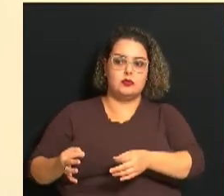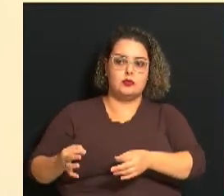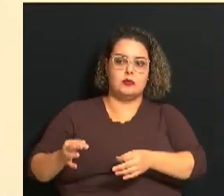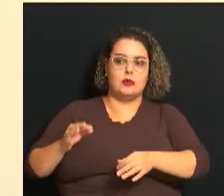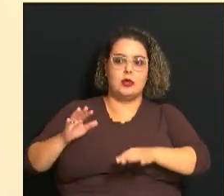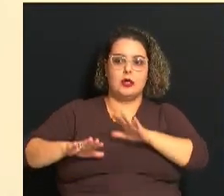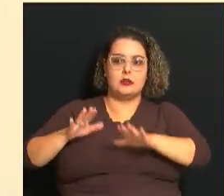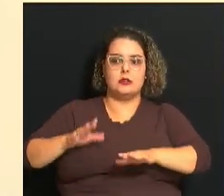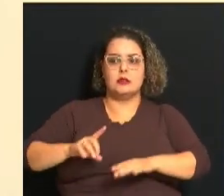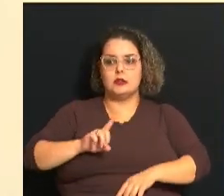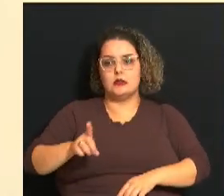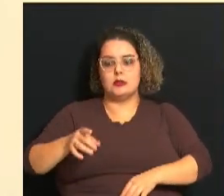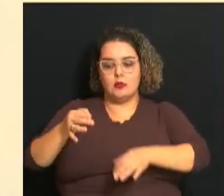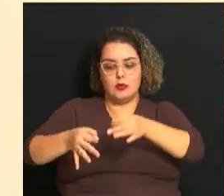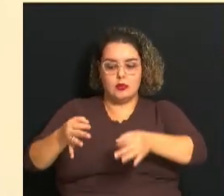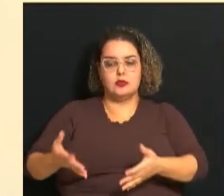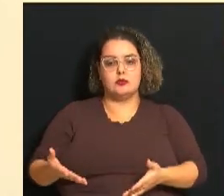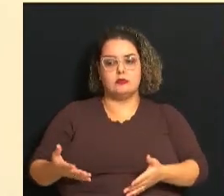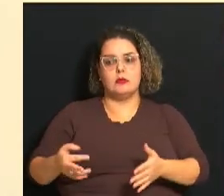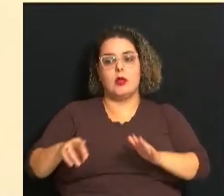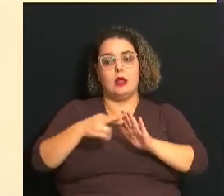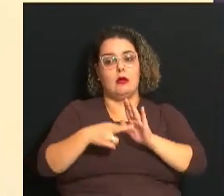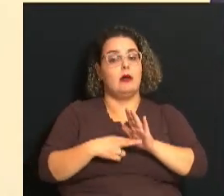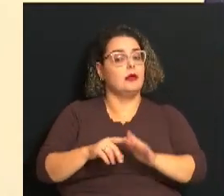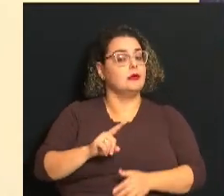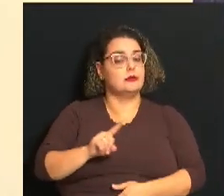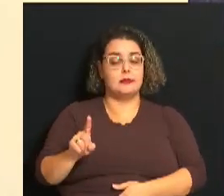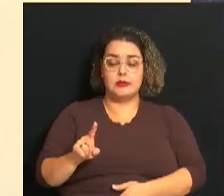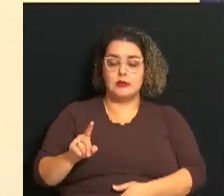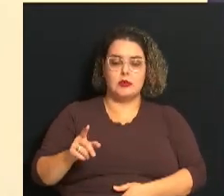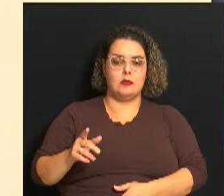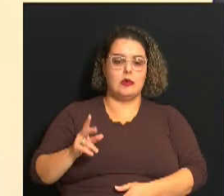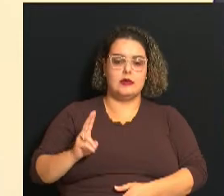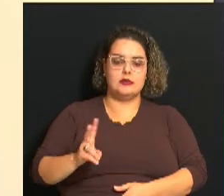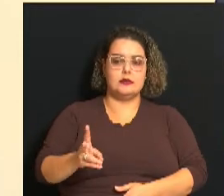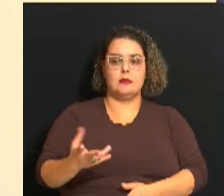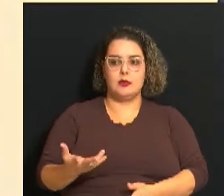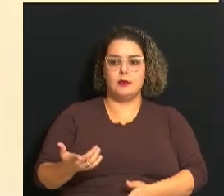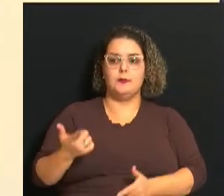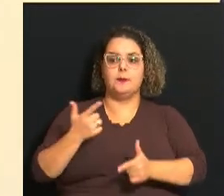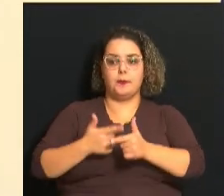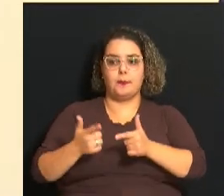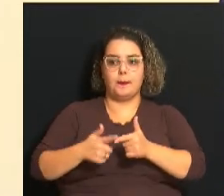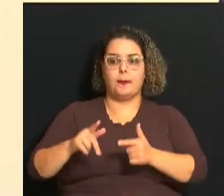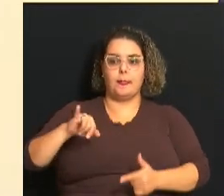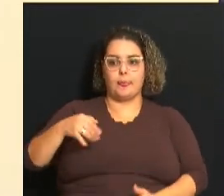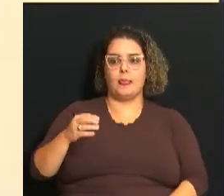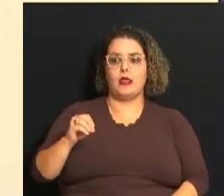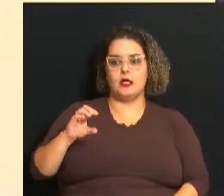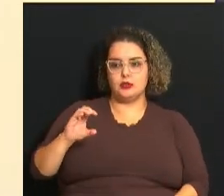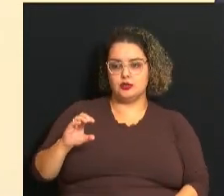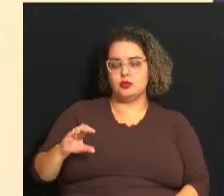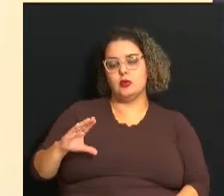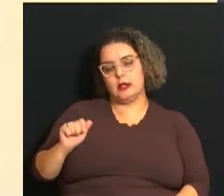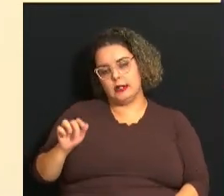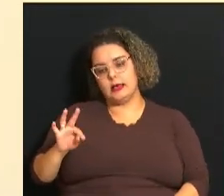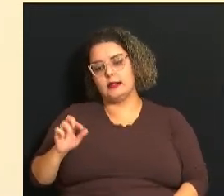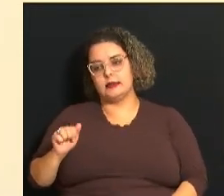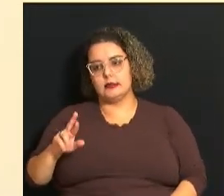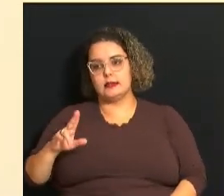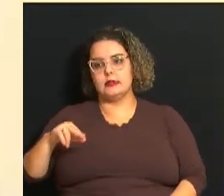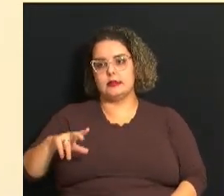muitas vezes é a regra que seja mas costuma também não ser tão nós temos todos esse problemas né Jô e Catarina que passaram por questões judiciais